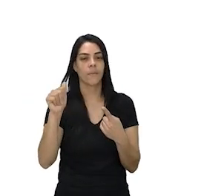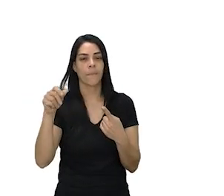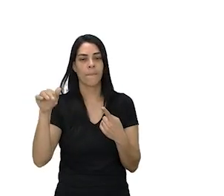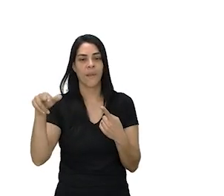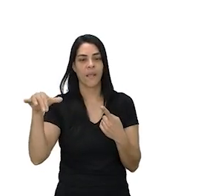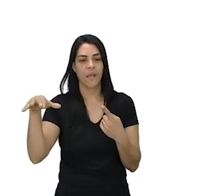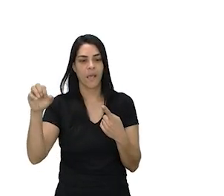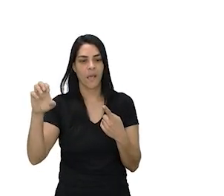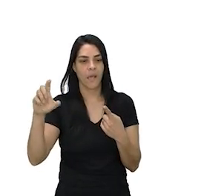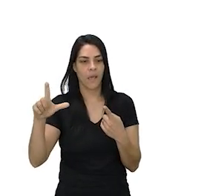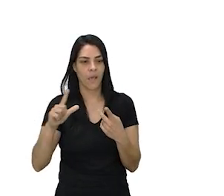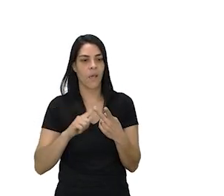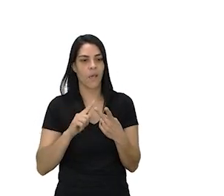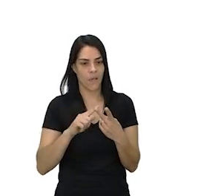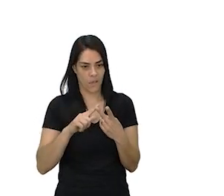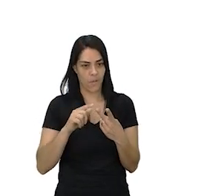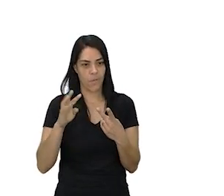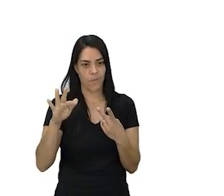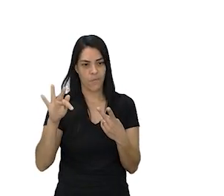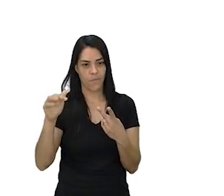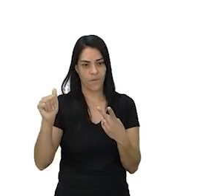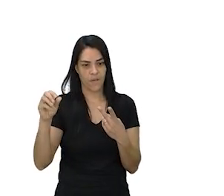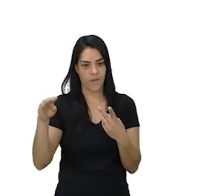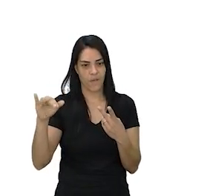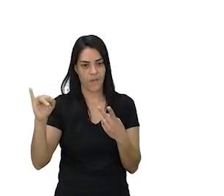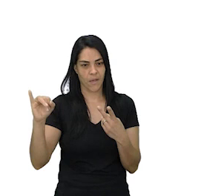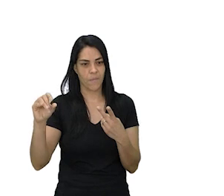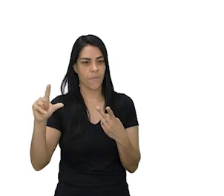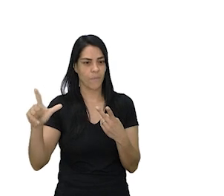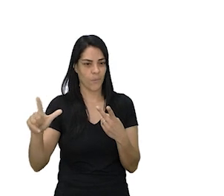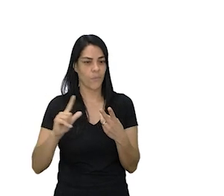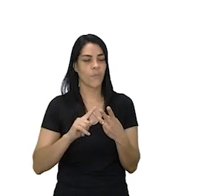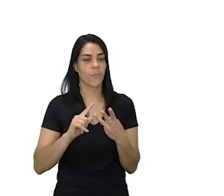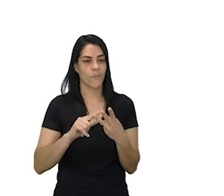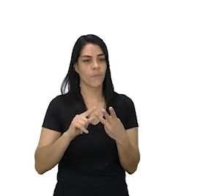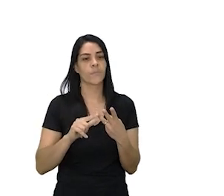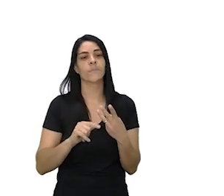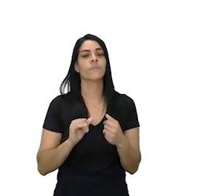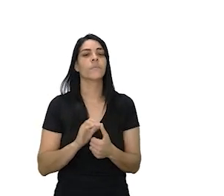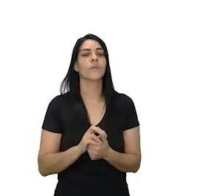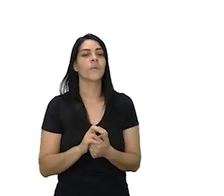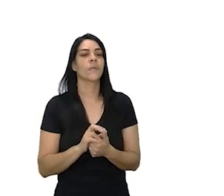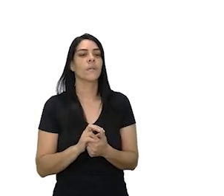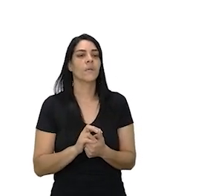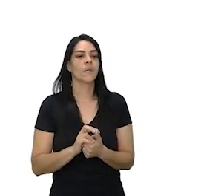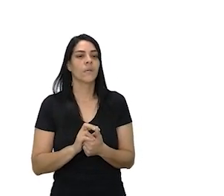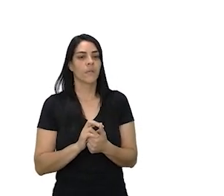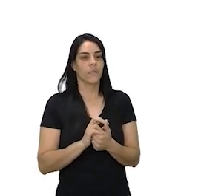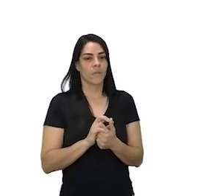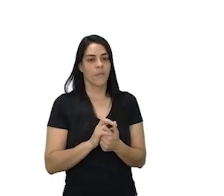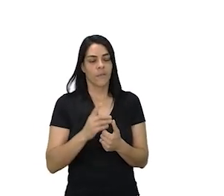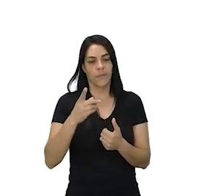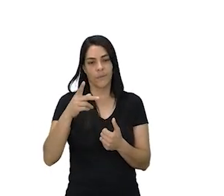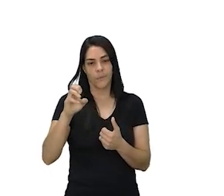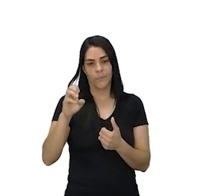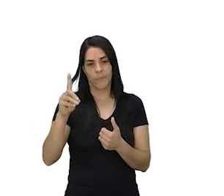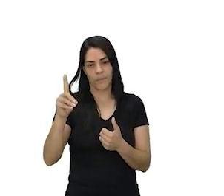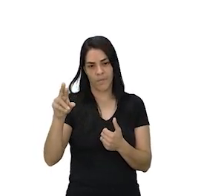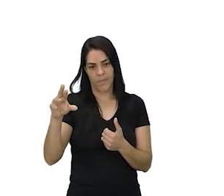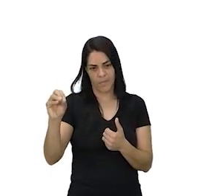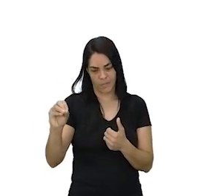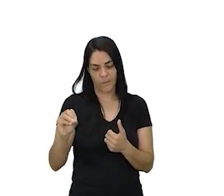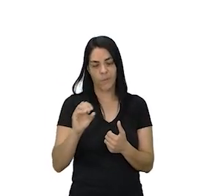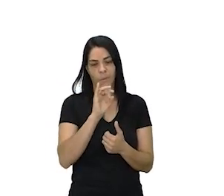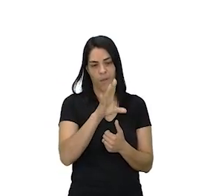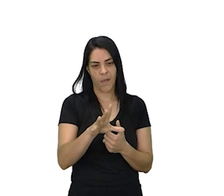de aves, Gabriel da lhama e o Fábio do bicho preguiça. A partir do mapa, ajude cada um dos sobrinhos